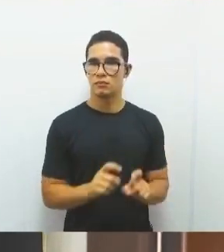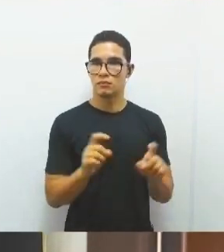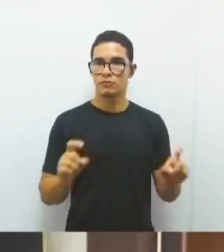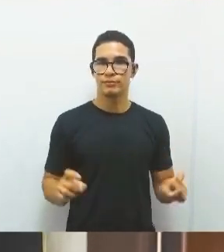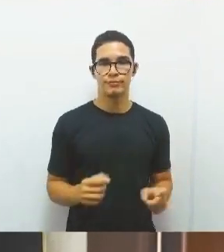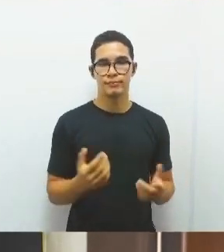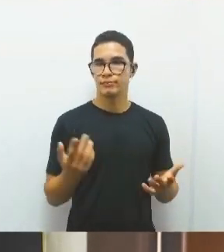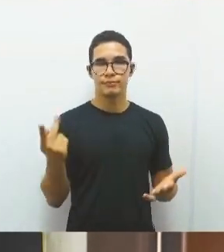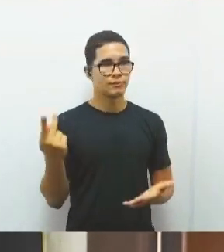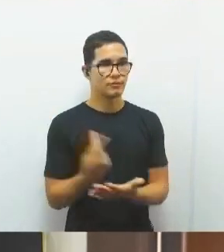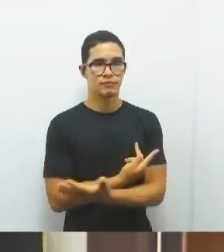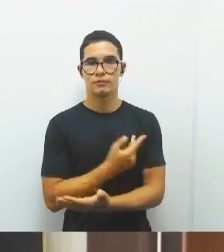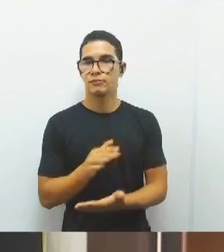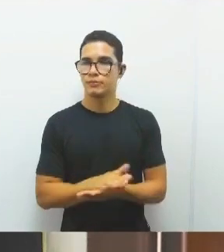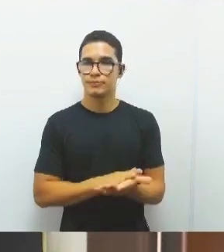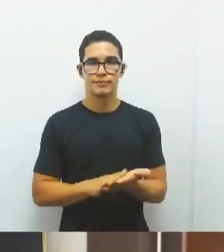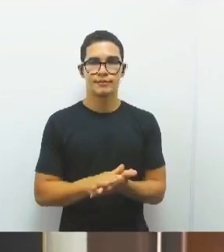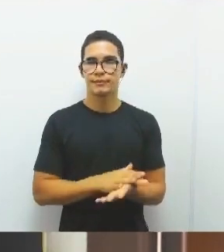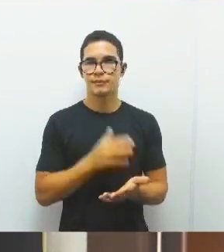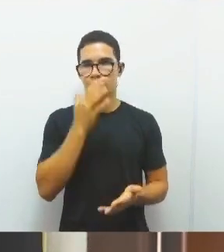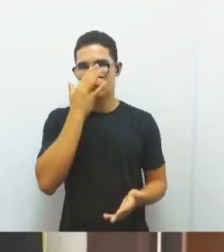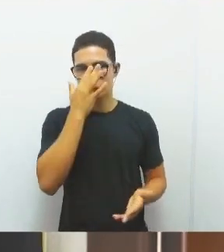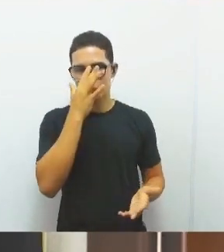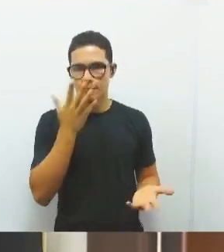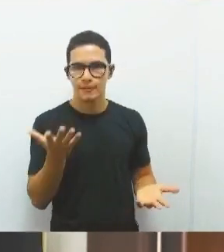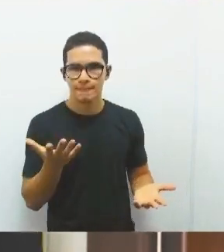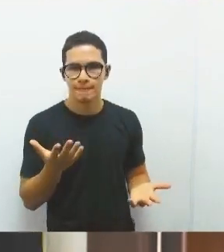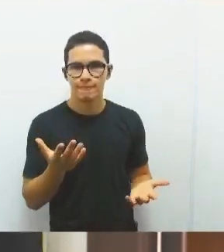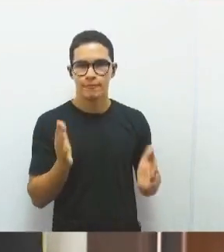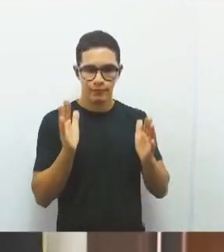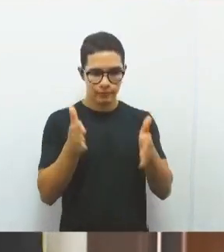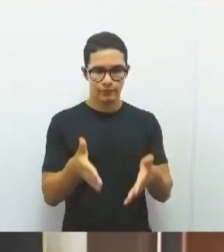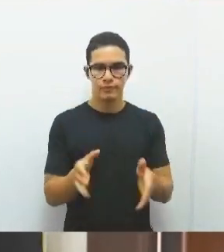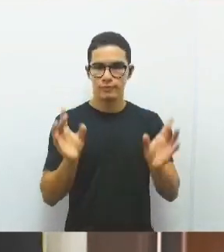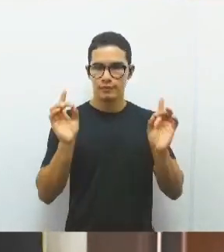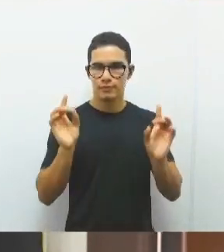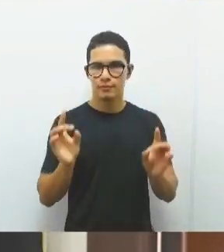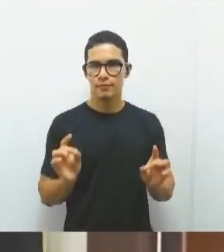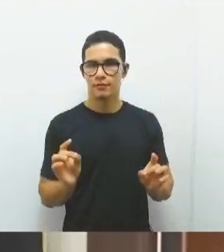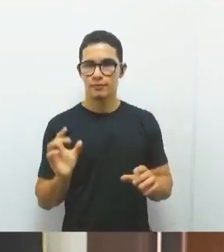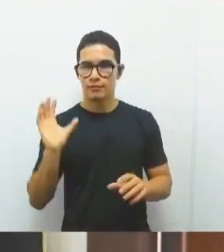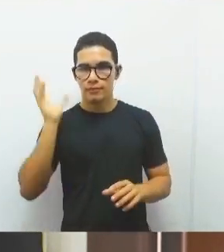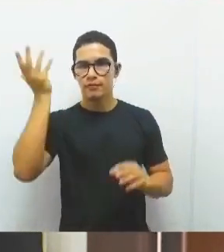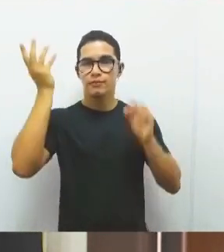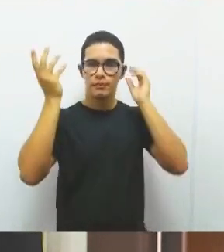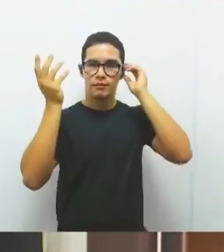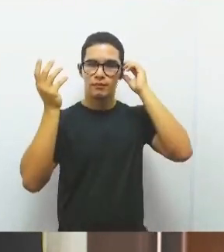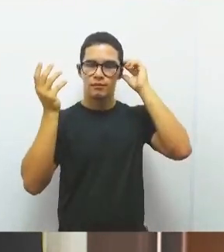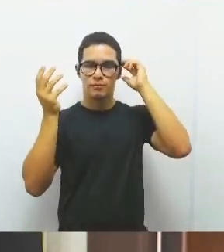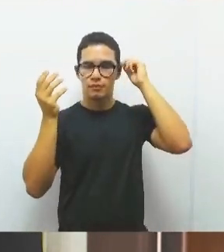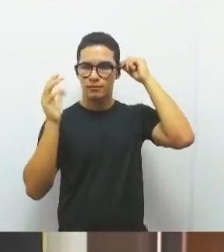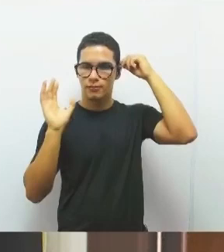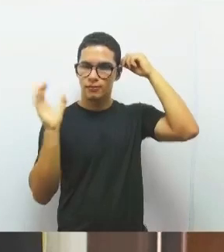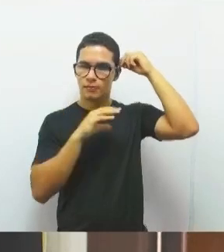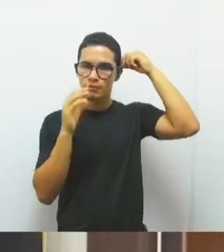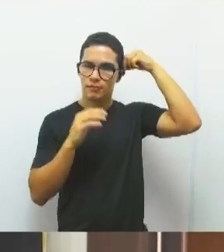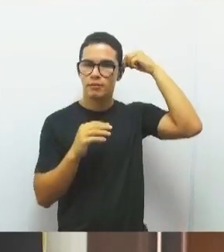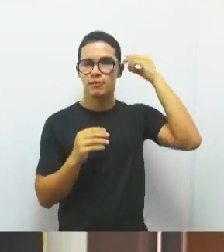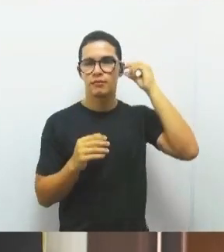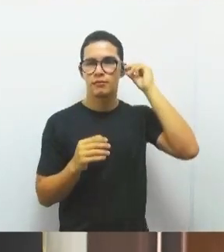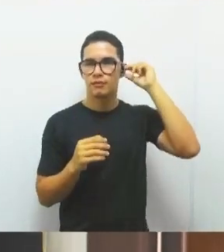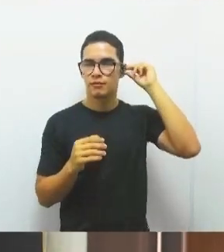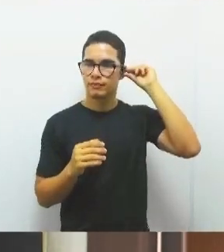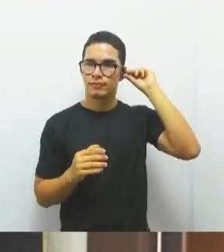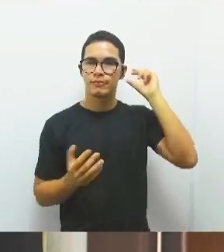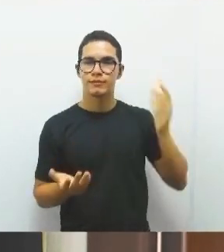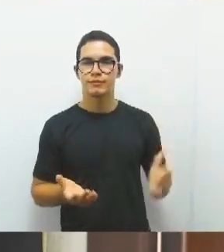ar então eu peço que que eles de uma atenção especial e que resolvam essas demandas do passageiro cidadão o